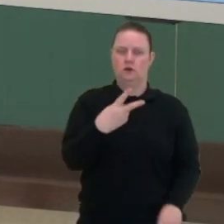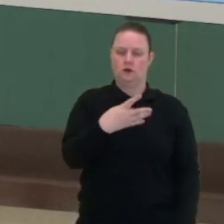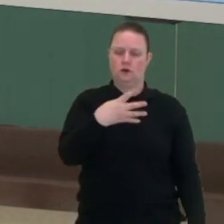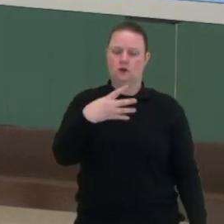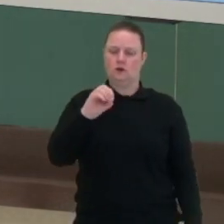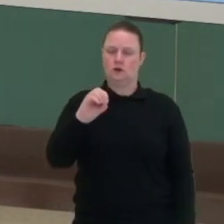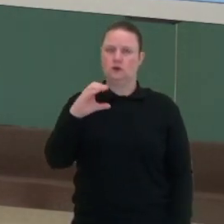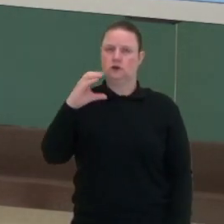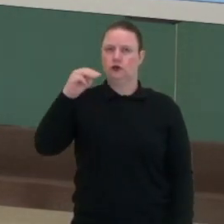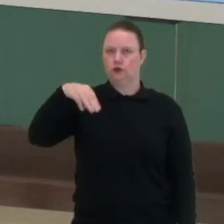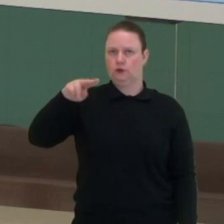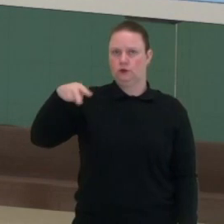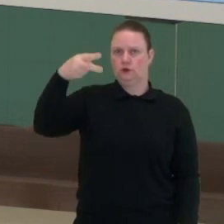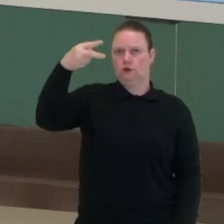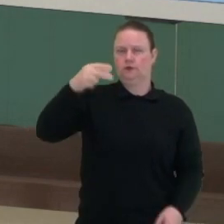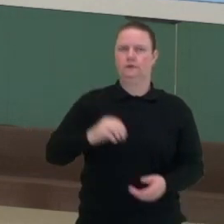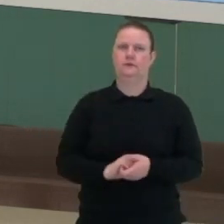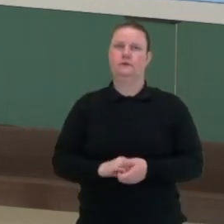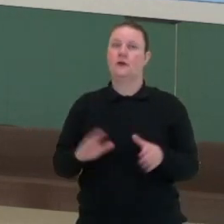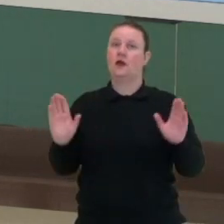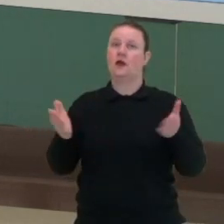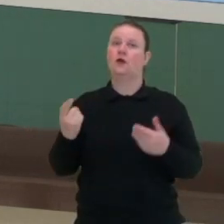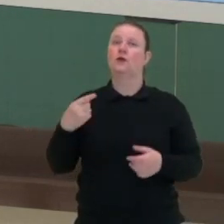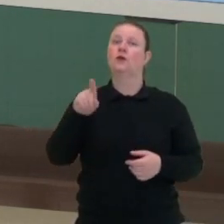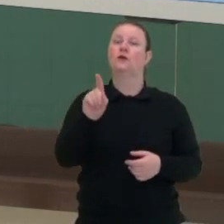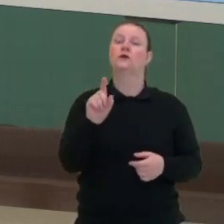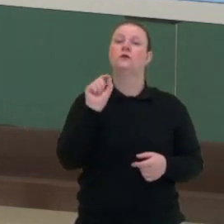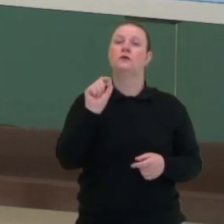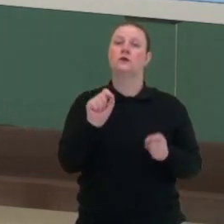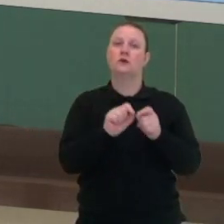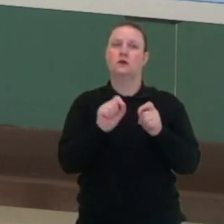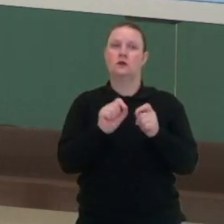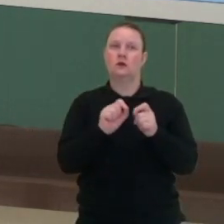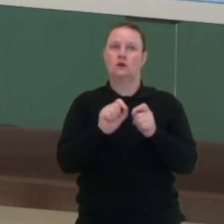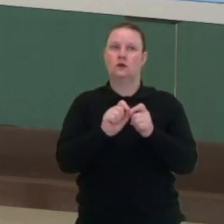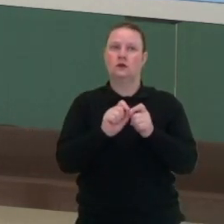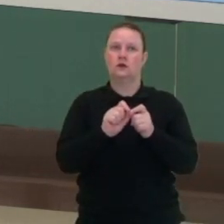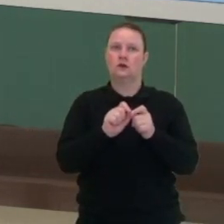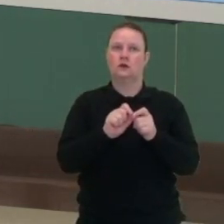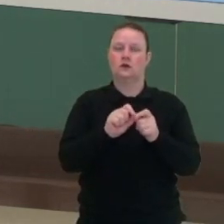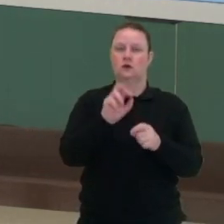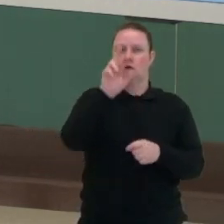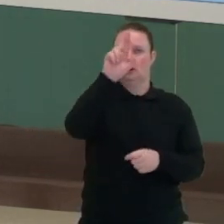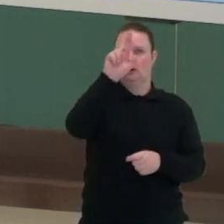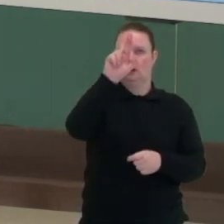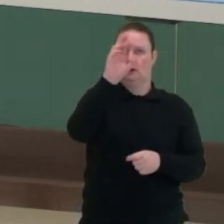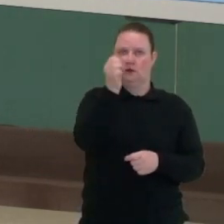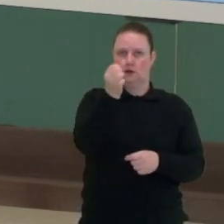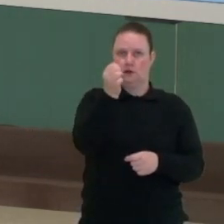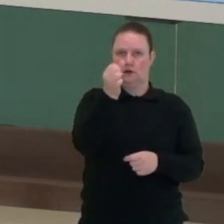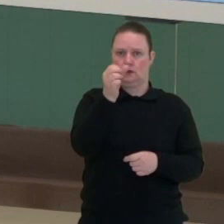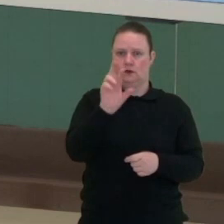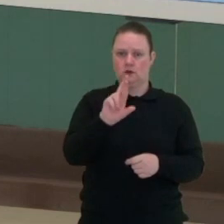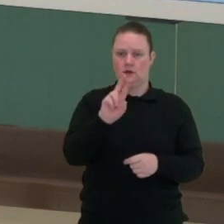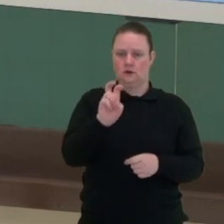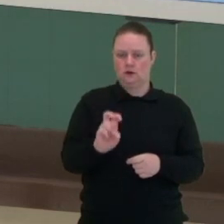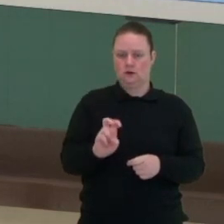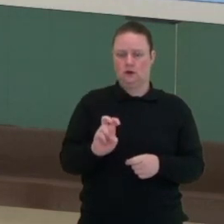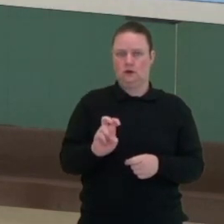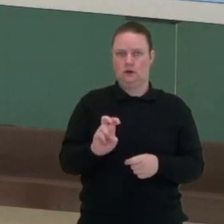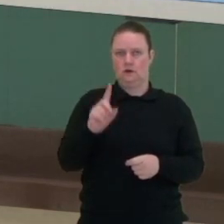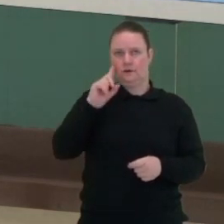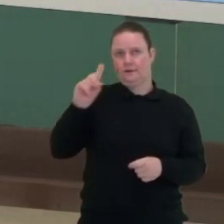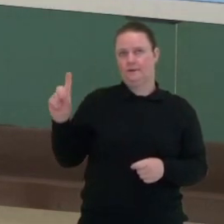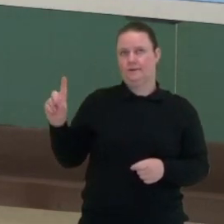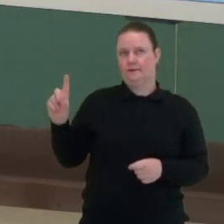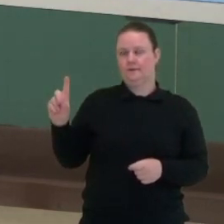ok? Bom, e por último, nós vamos calcular a área R6 e R5. Olha só, R5 vai